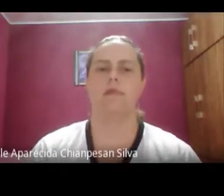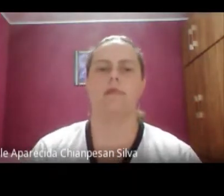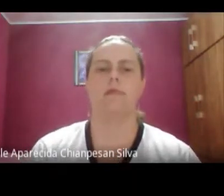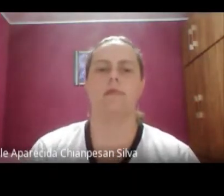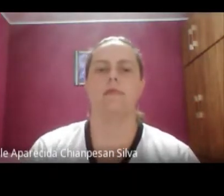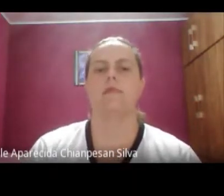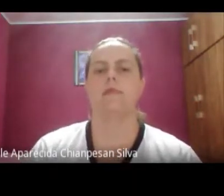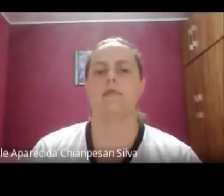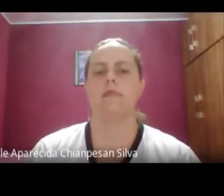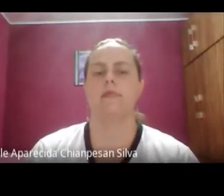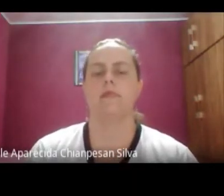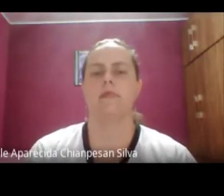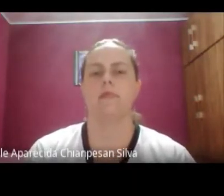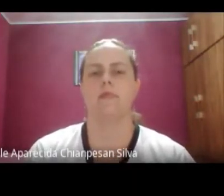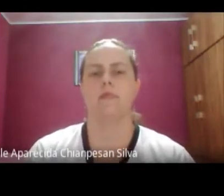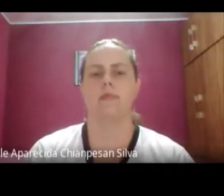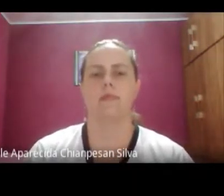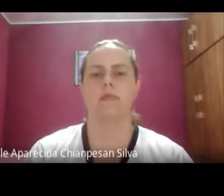Tambor!